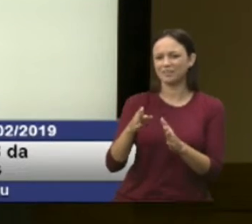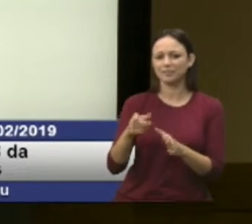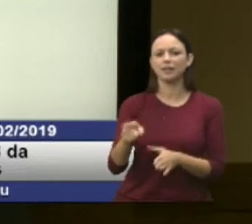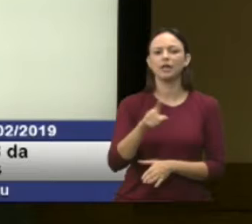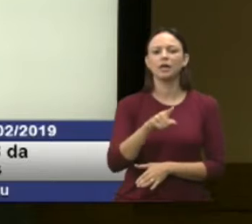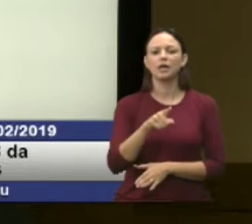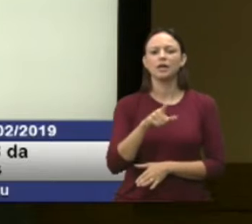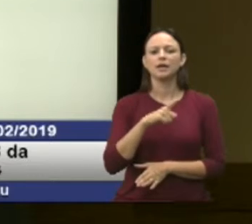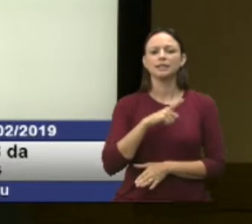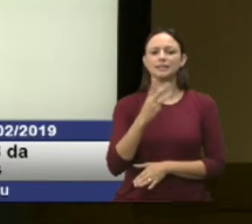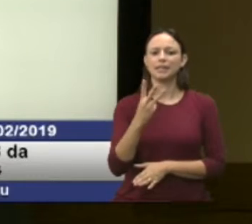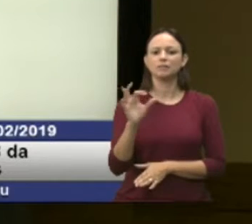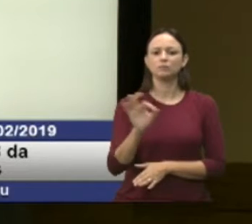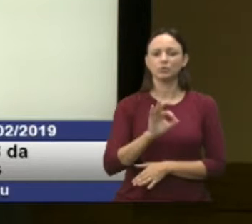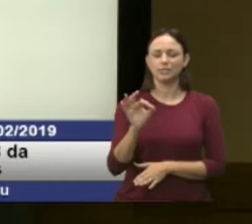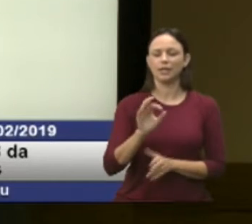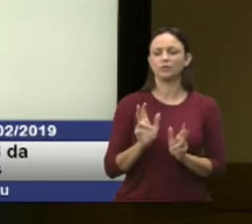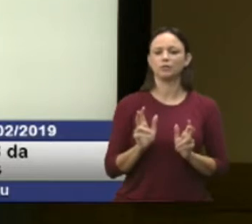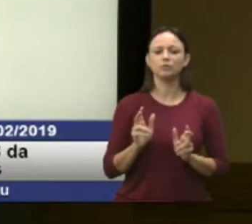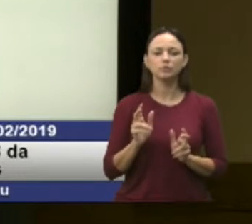3% com a Câmara e,